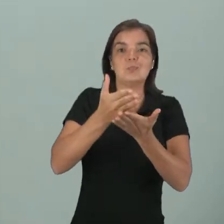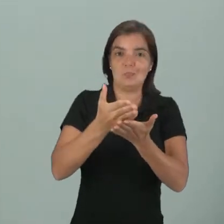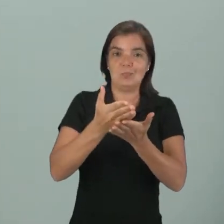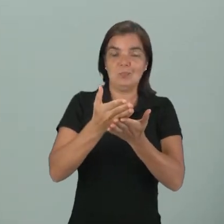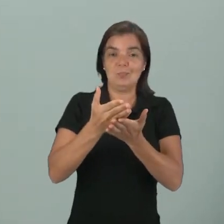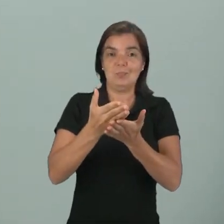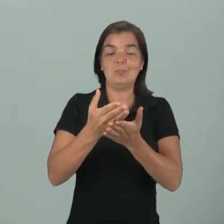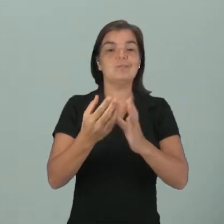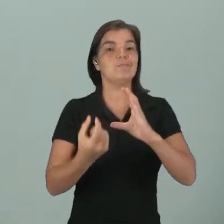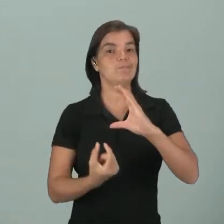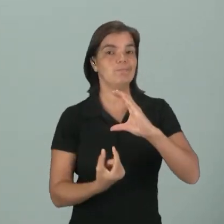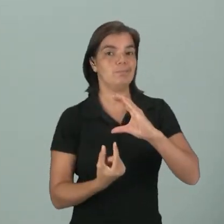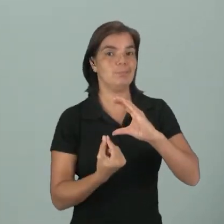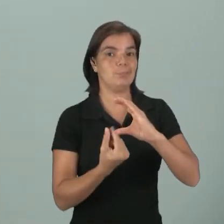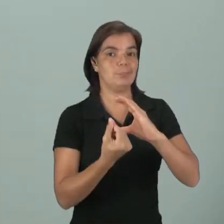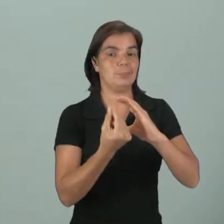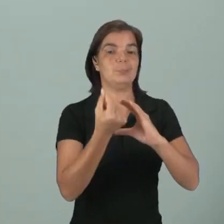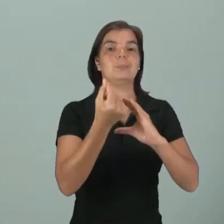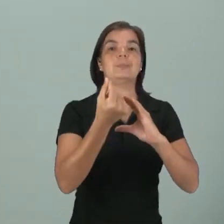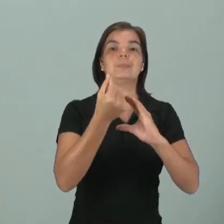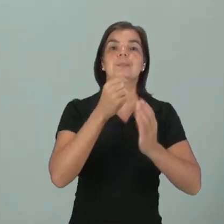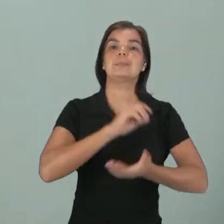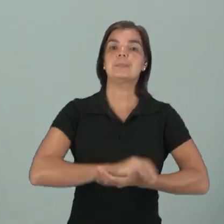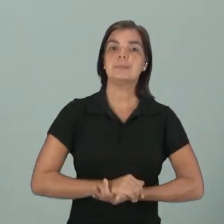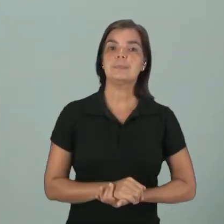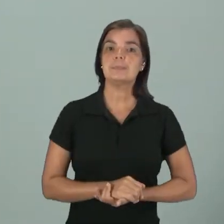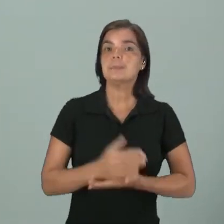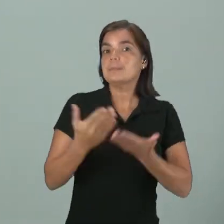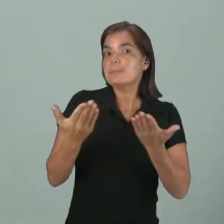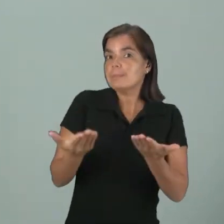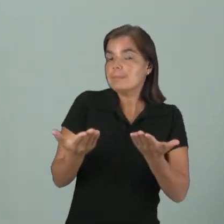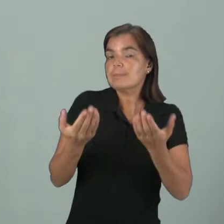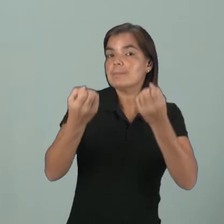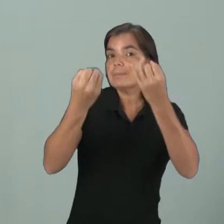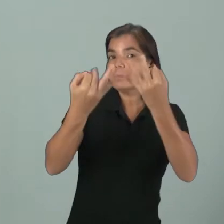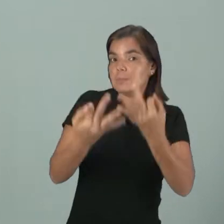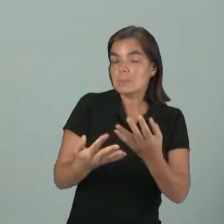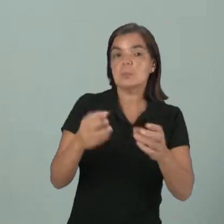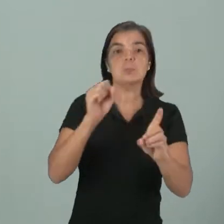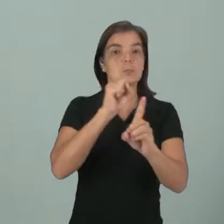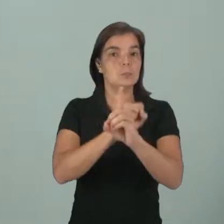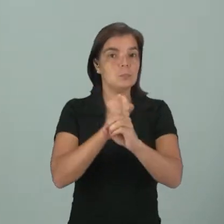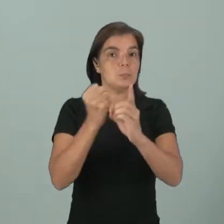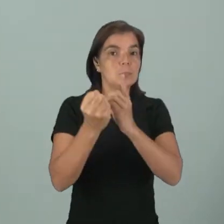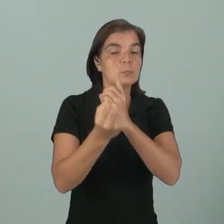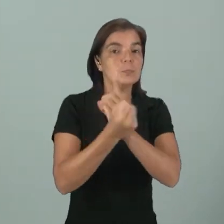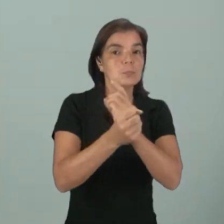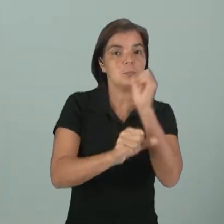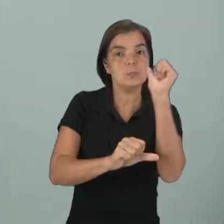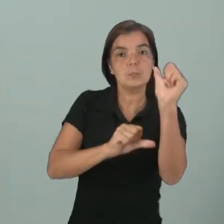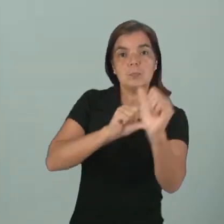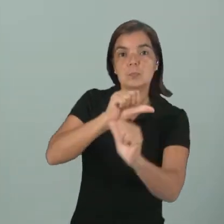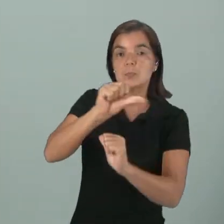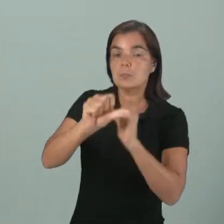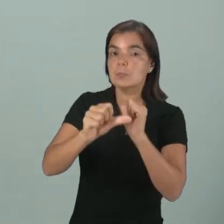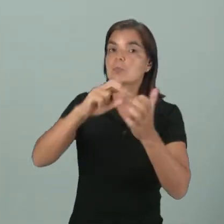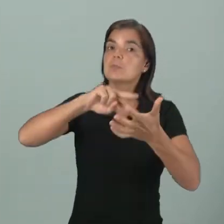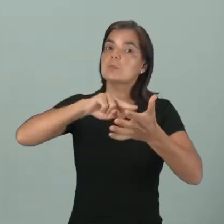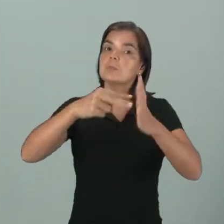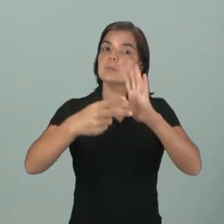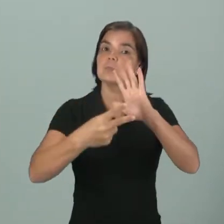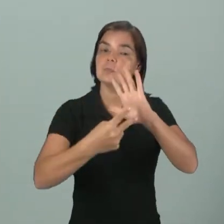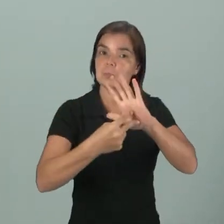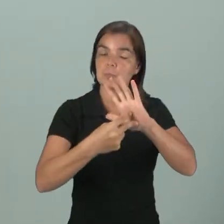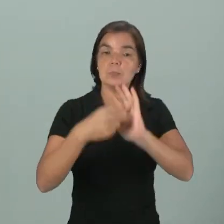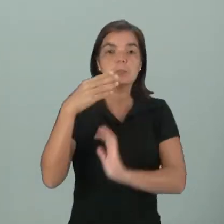atual modo de produção capitalista. Em síntese, quando uma sociedade muda, ela se